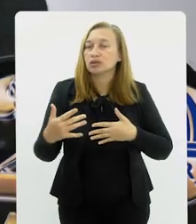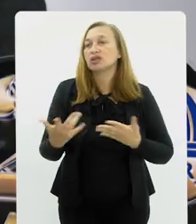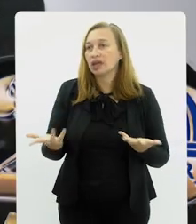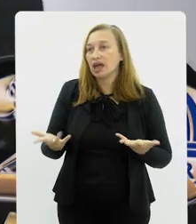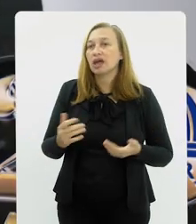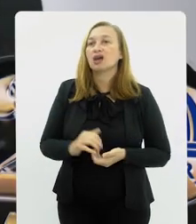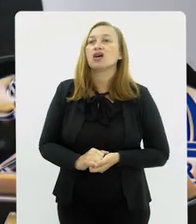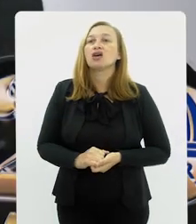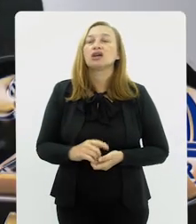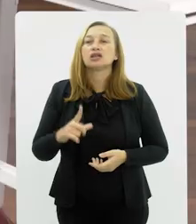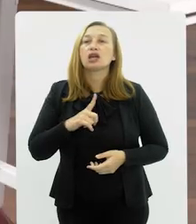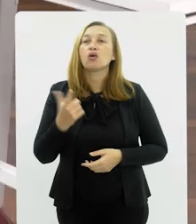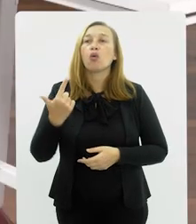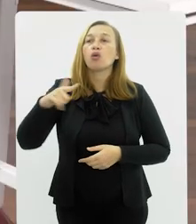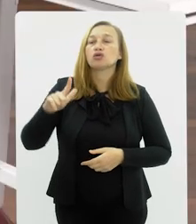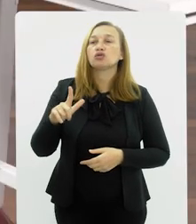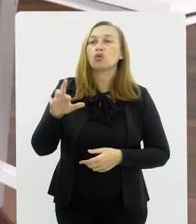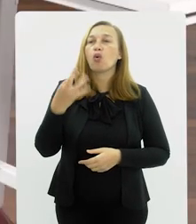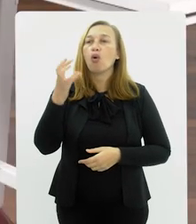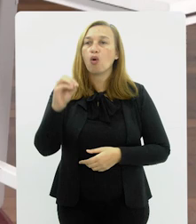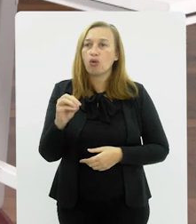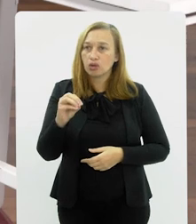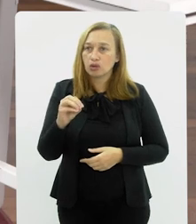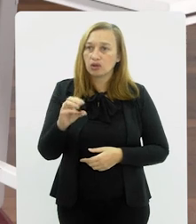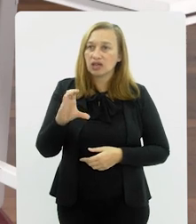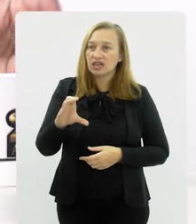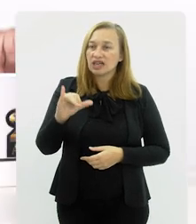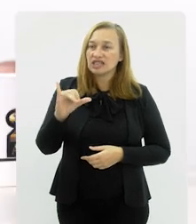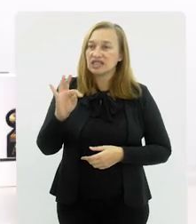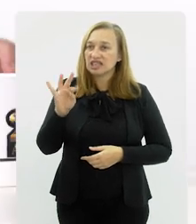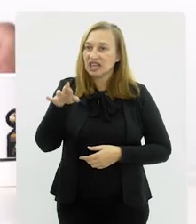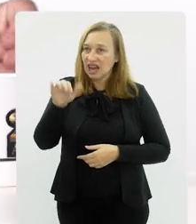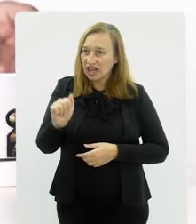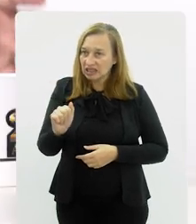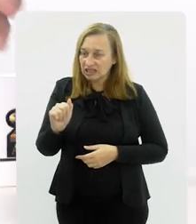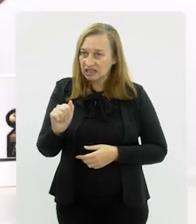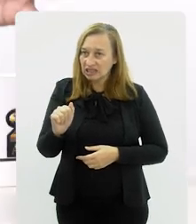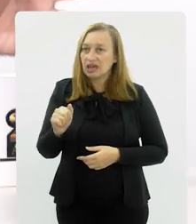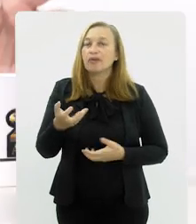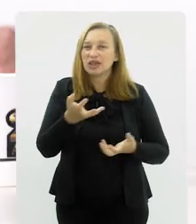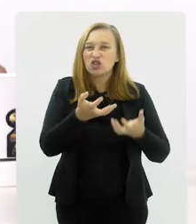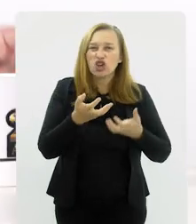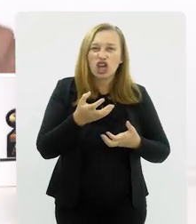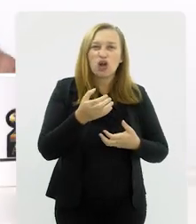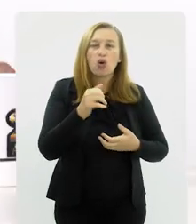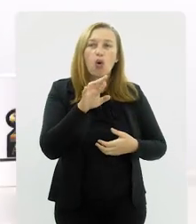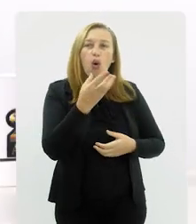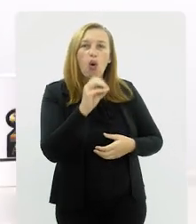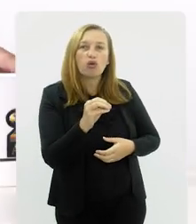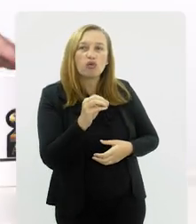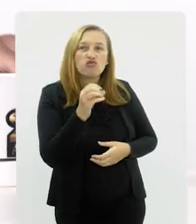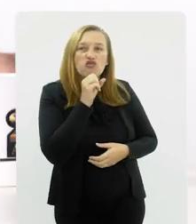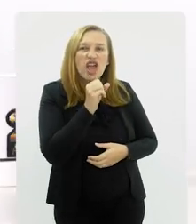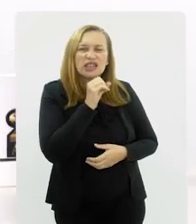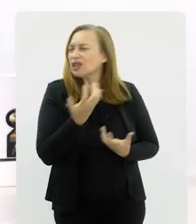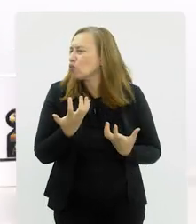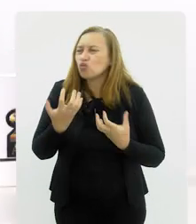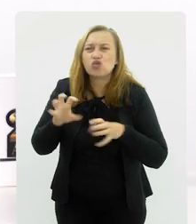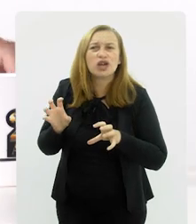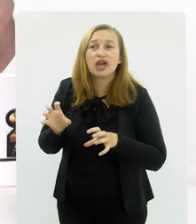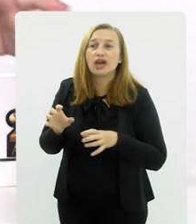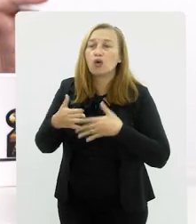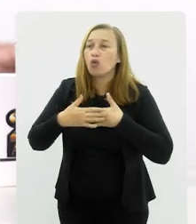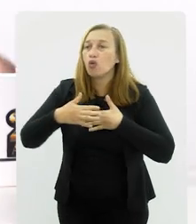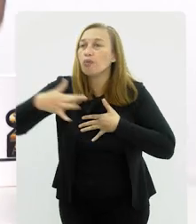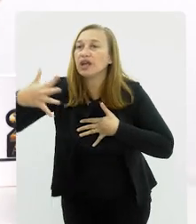explode, né? Vai explodir. E tem um outro, o ouro cintilante, né? Eles falam muito, eu tenho um ouro cintilante. Não, mas eu quero um olho velho, eu quero ouro velho mesmo.